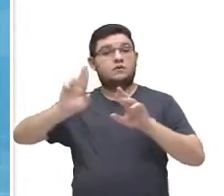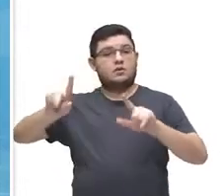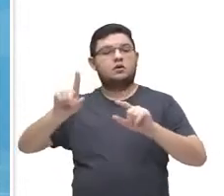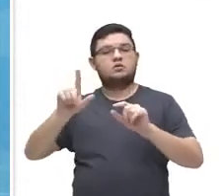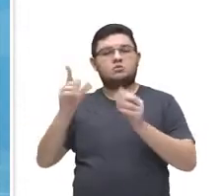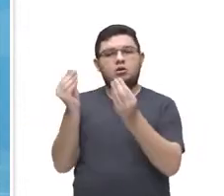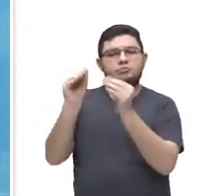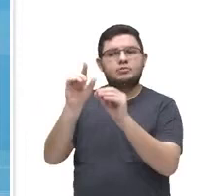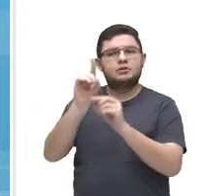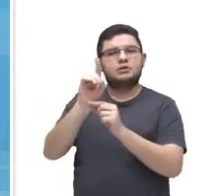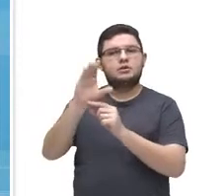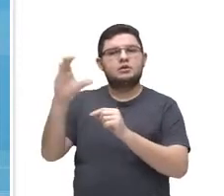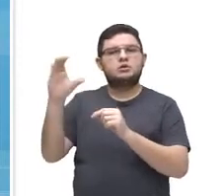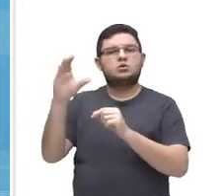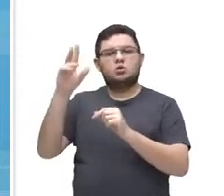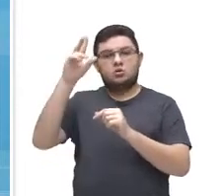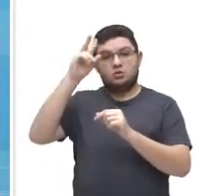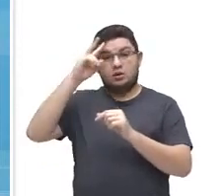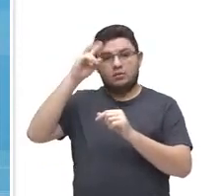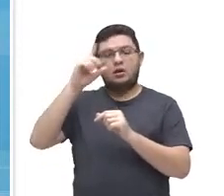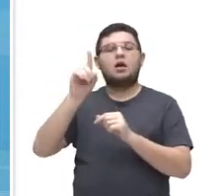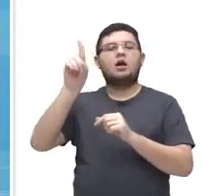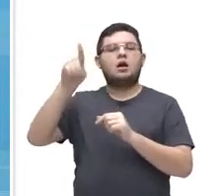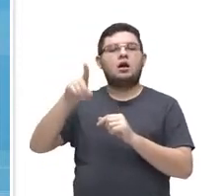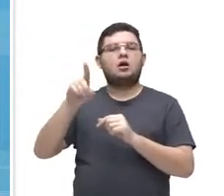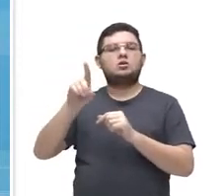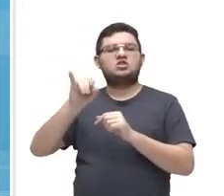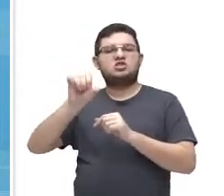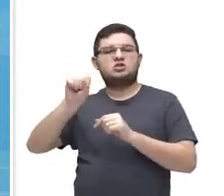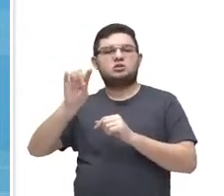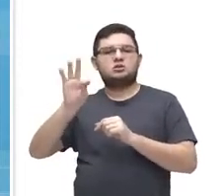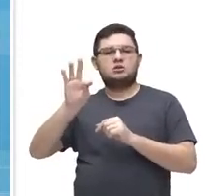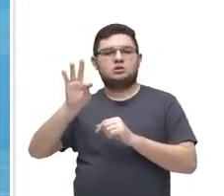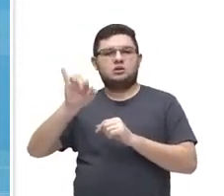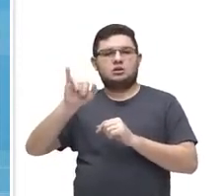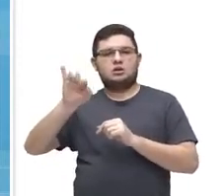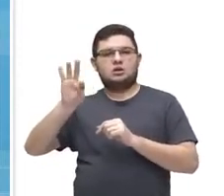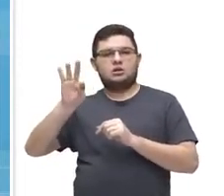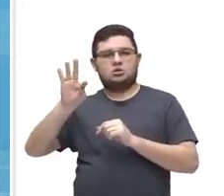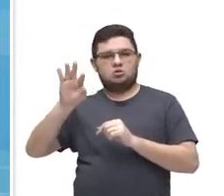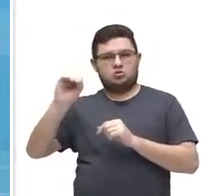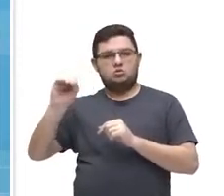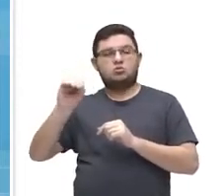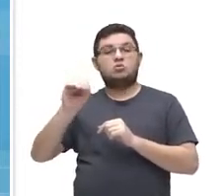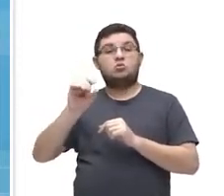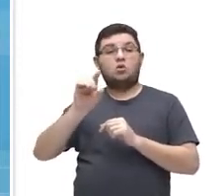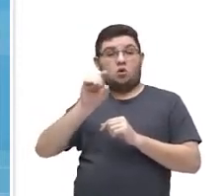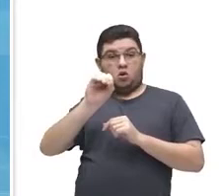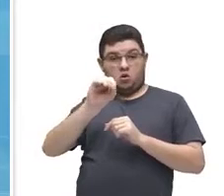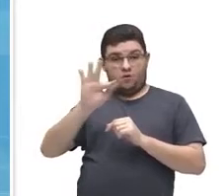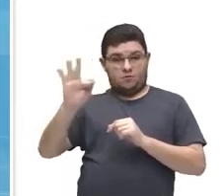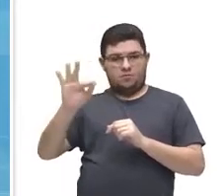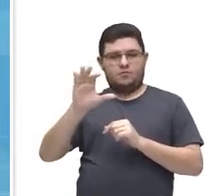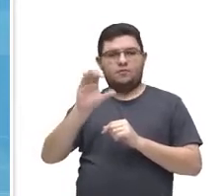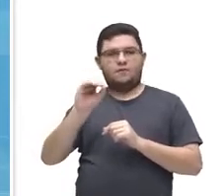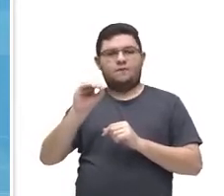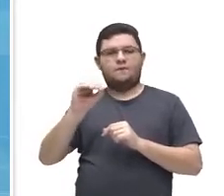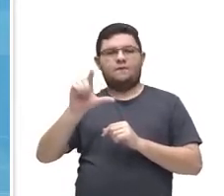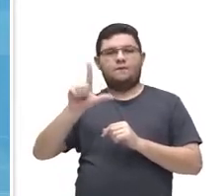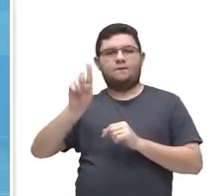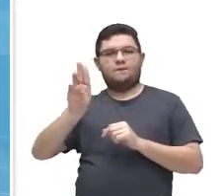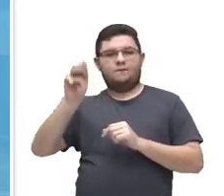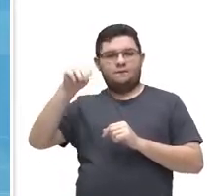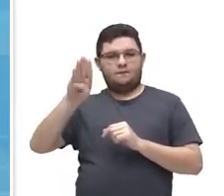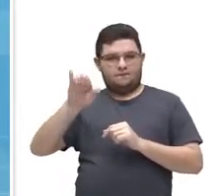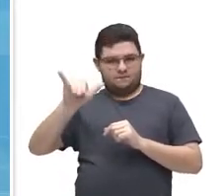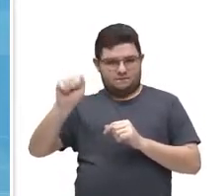tenho que colocar DC para diferenciar de Washington, que é um estado. E uma vez mais, nós temos, então, a repetição do